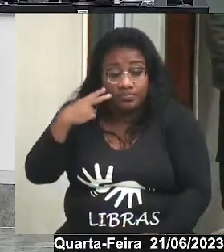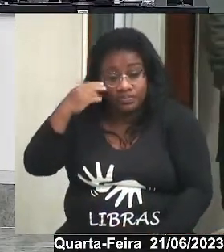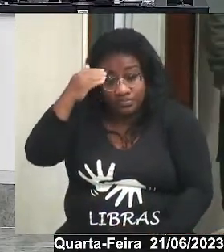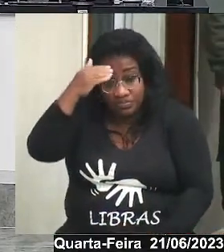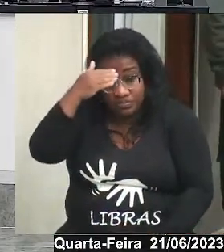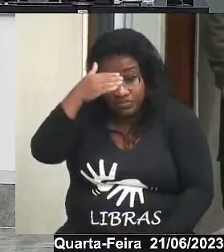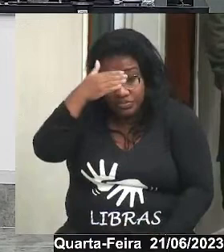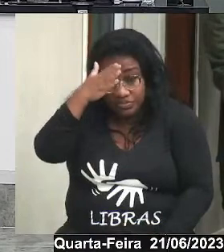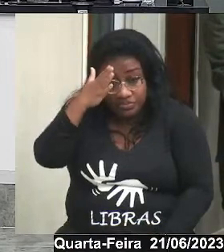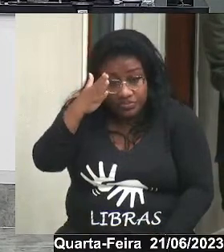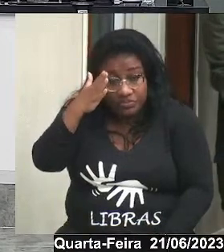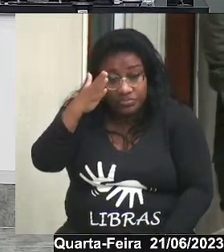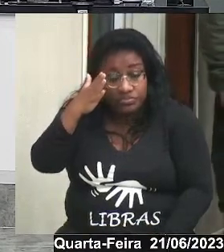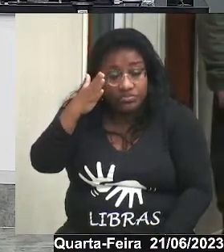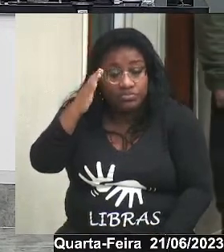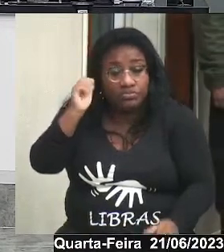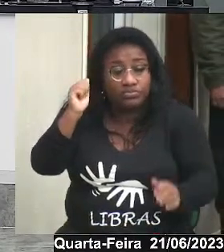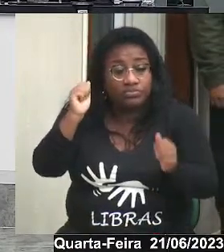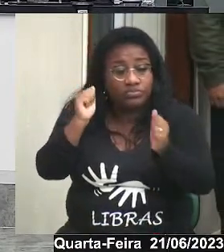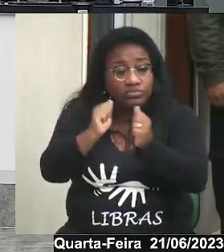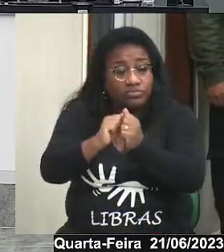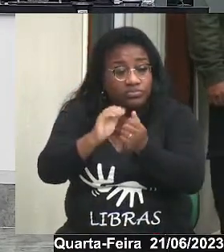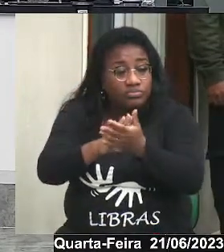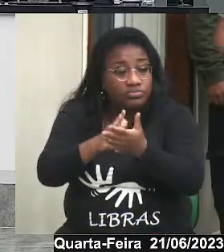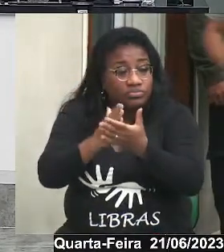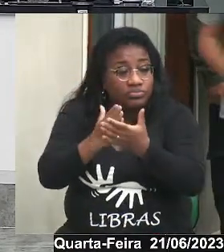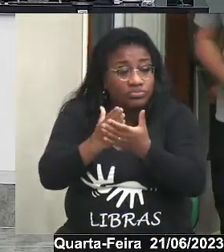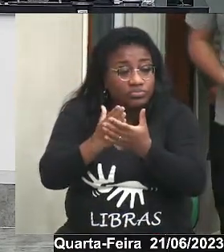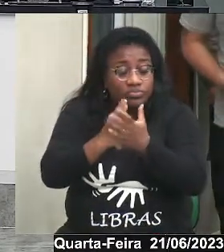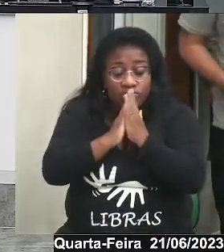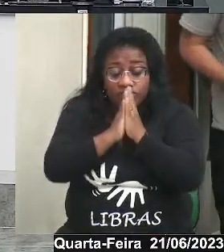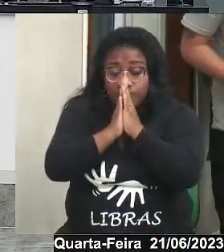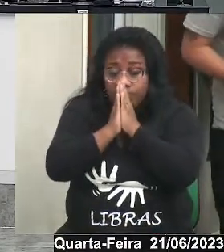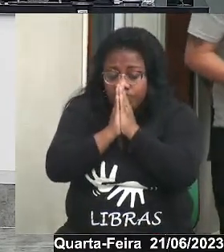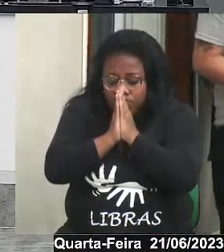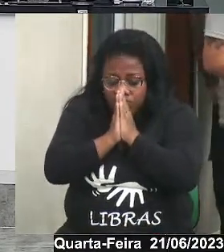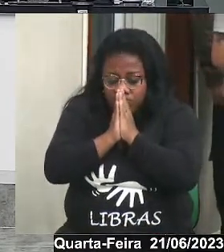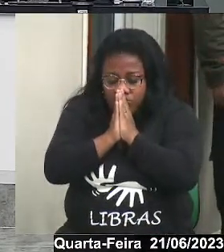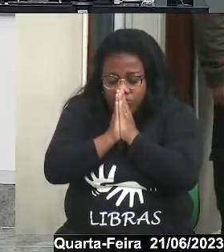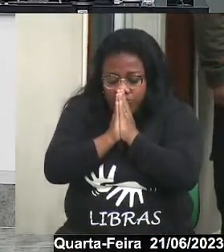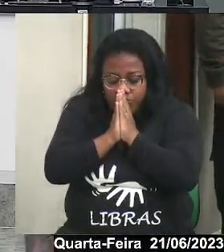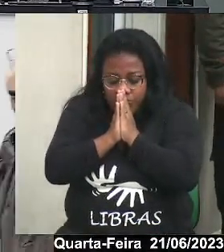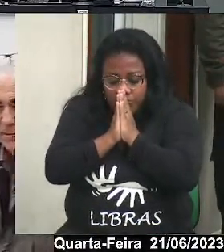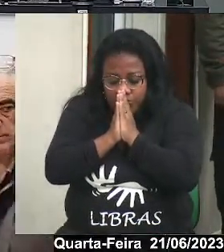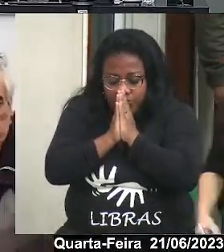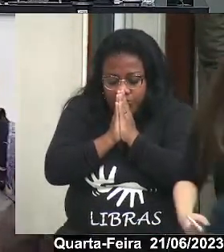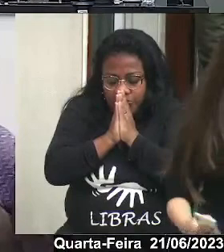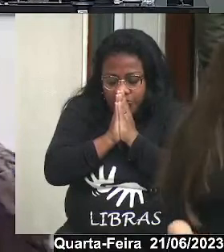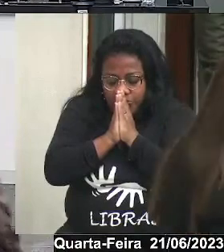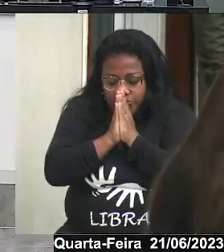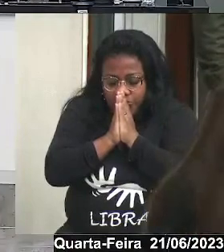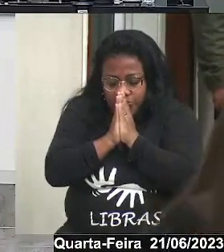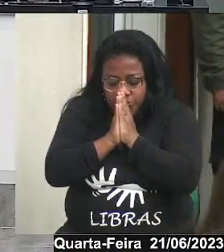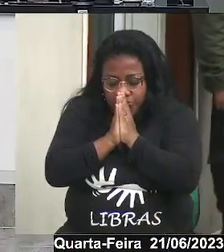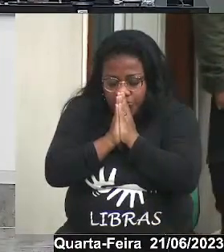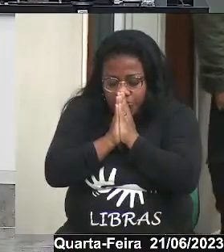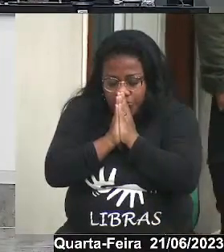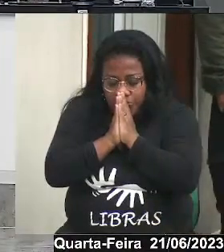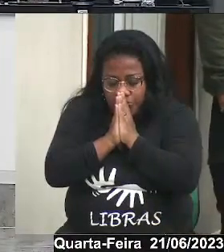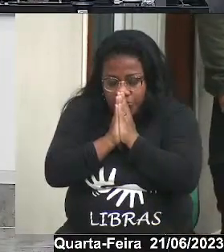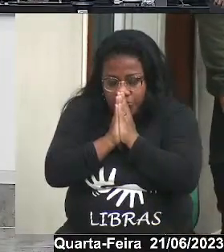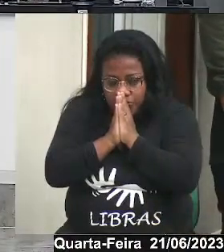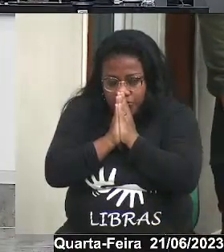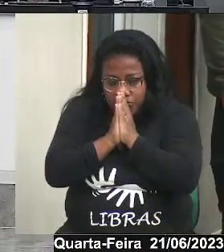Lúcio Costa apresenta esse aprijo plenário dos termos regimentais, essa moção de aplauso aos GCMs